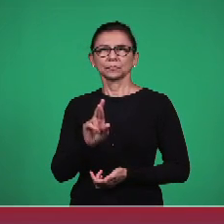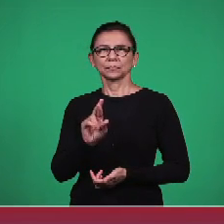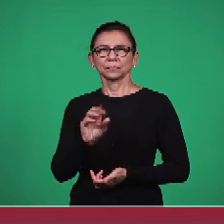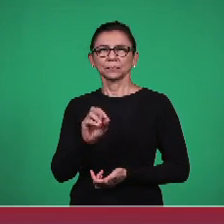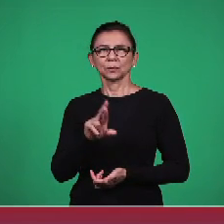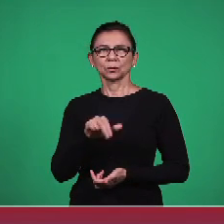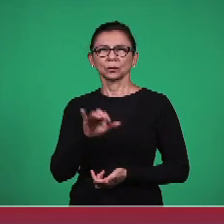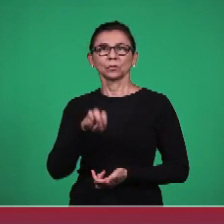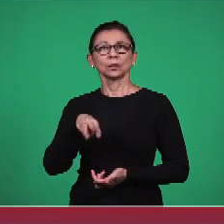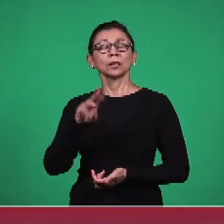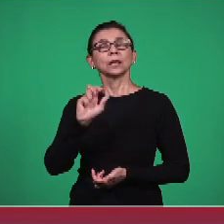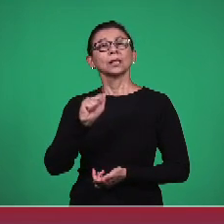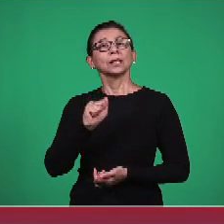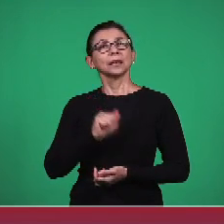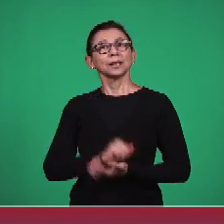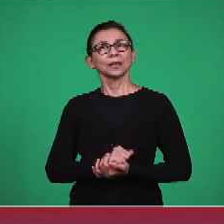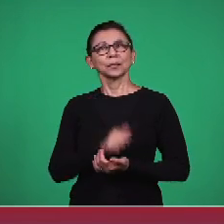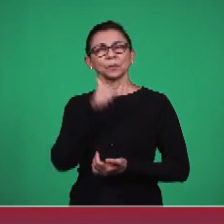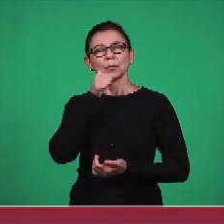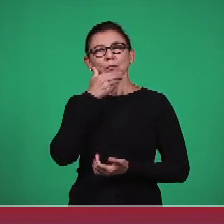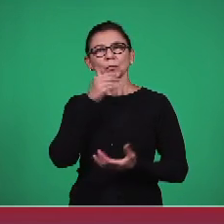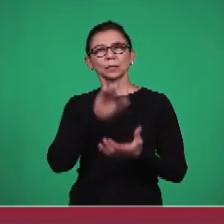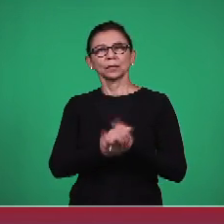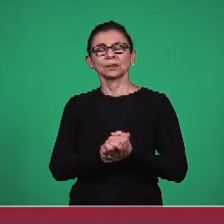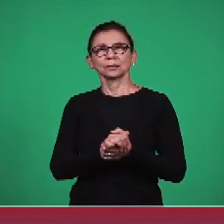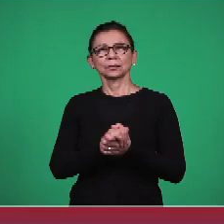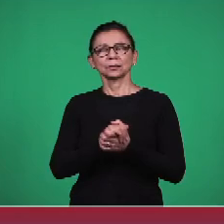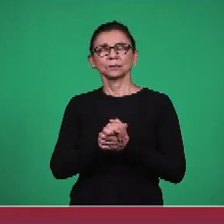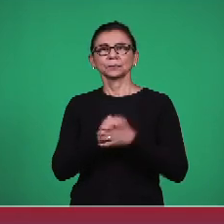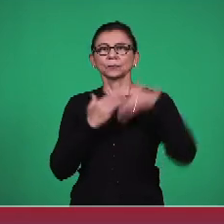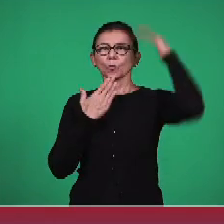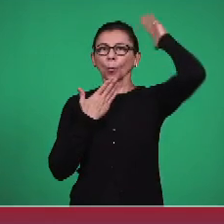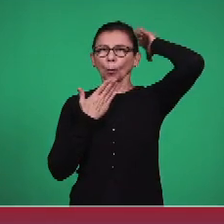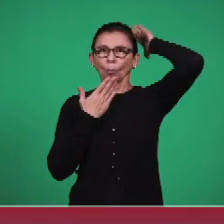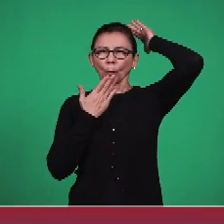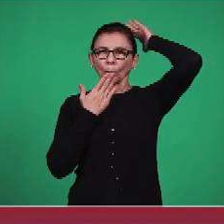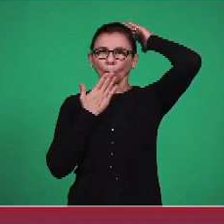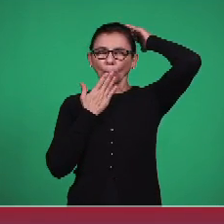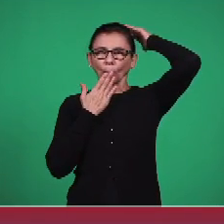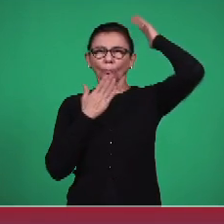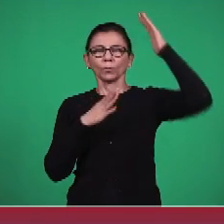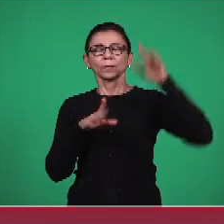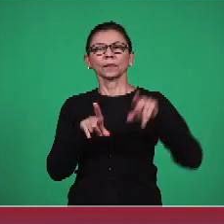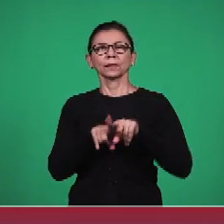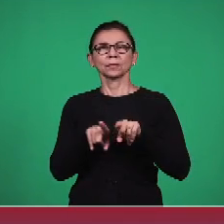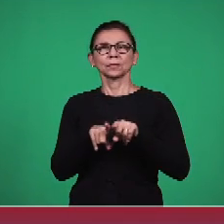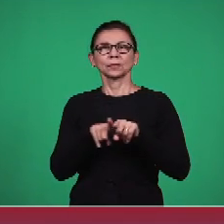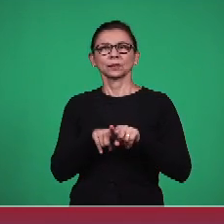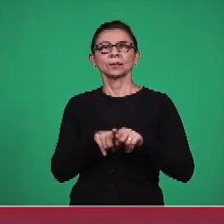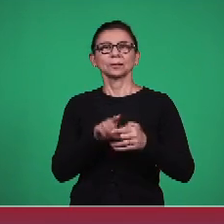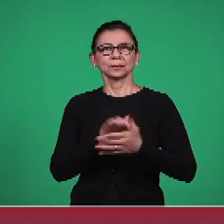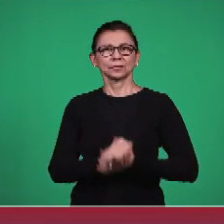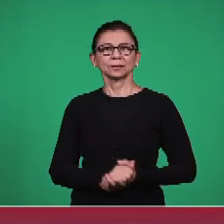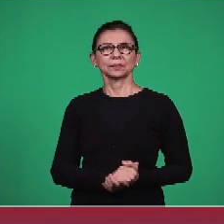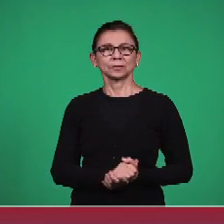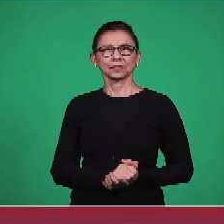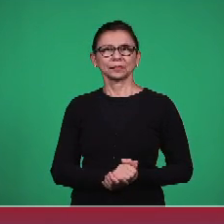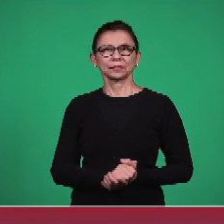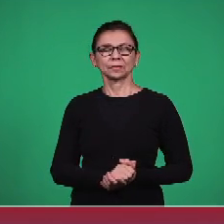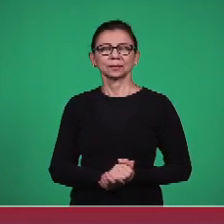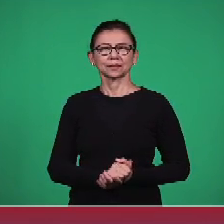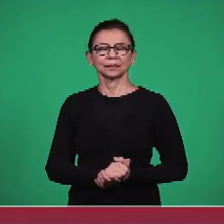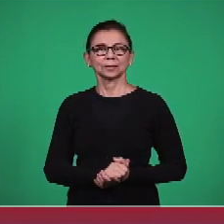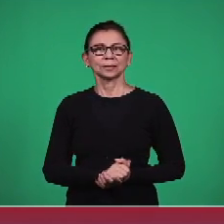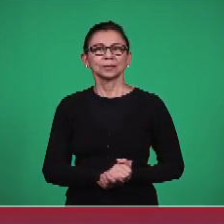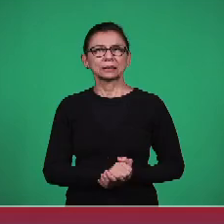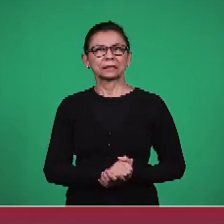indígena, aleluia, Paracaraíma, e mais uma jovem da comunidade indígena, Boca da Mata, em Paracaraíma